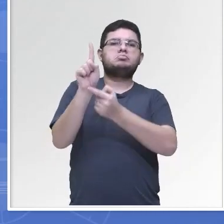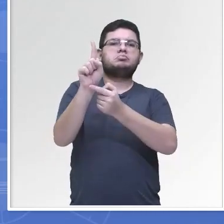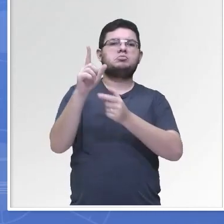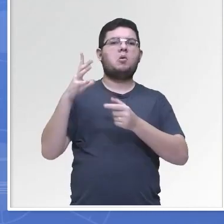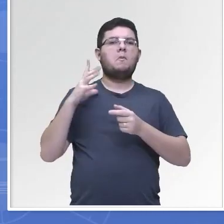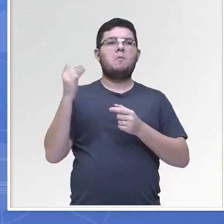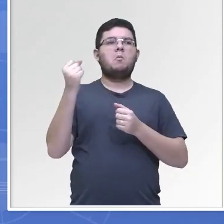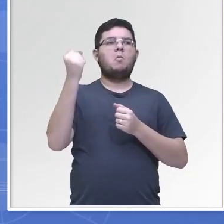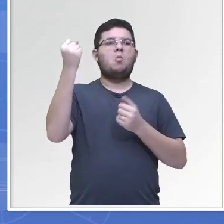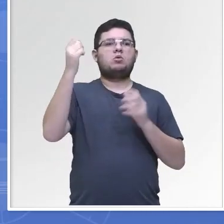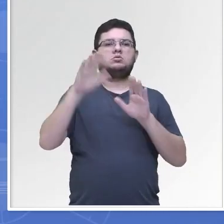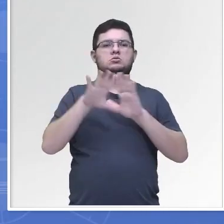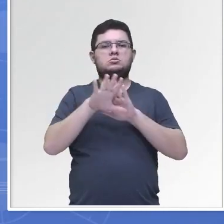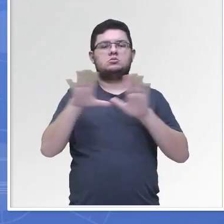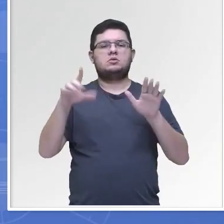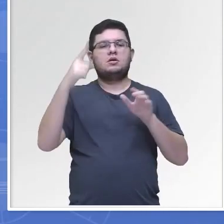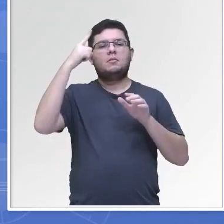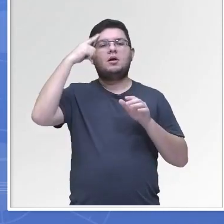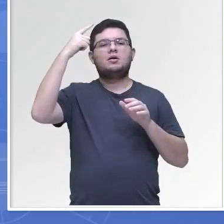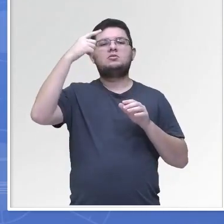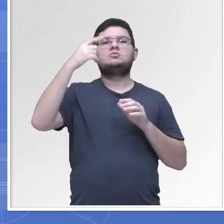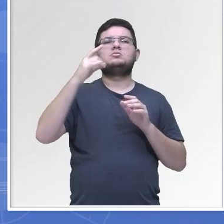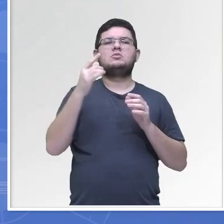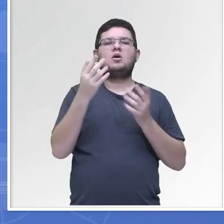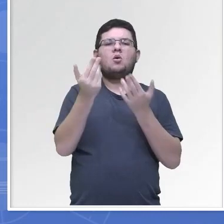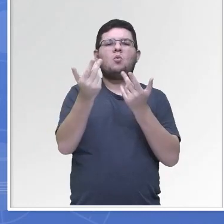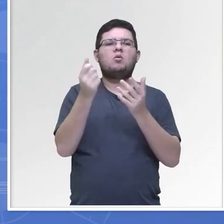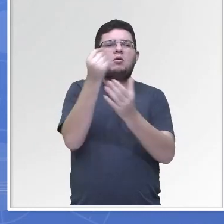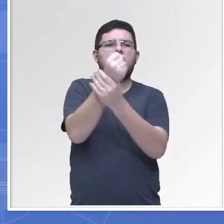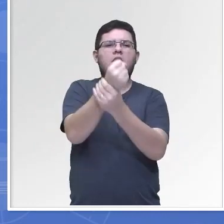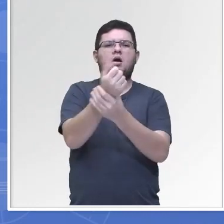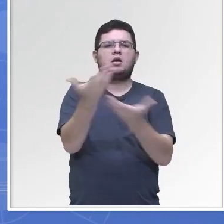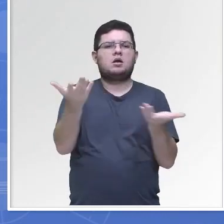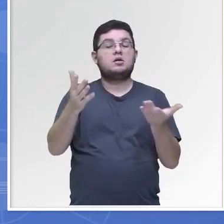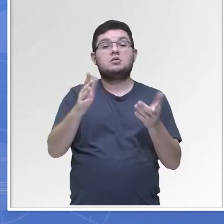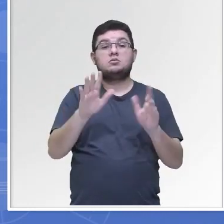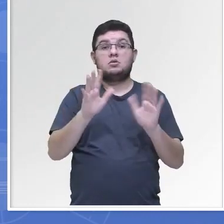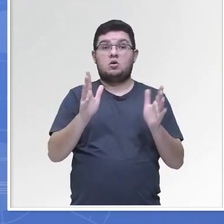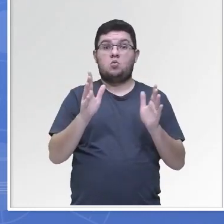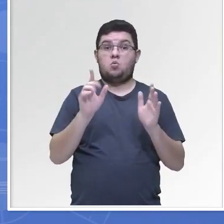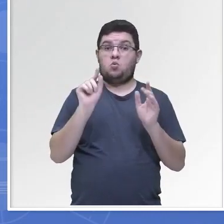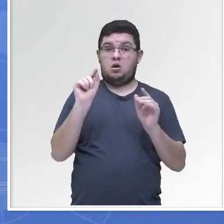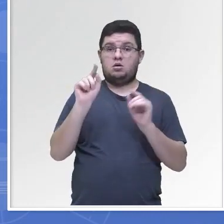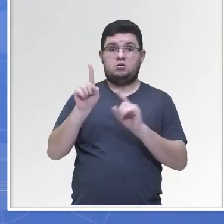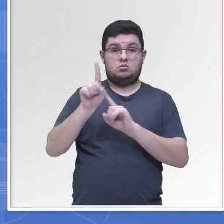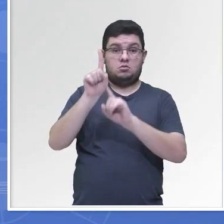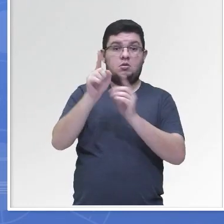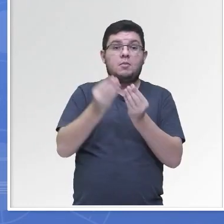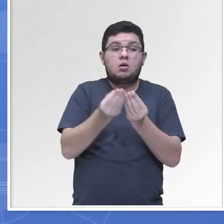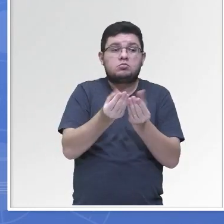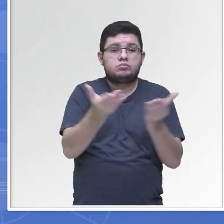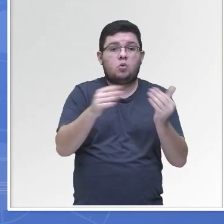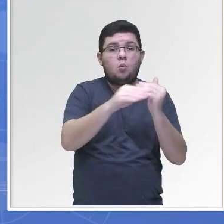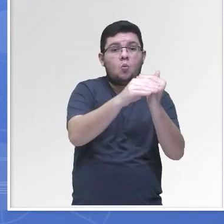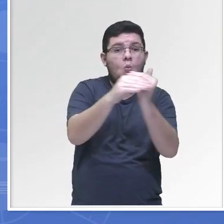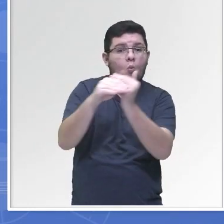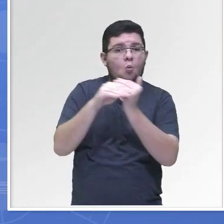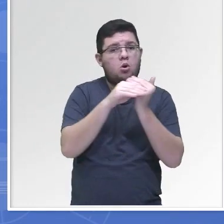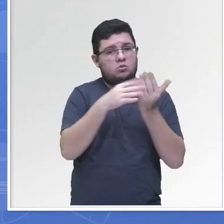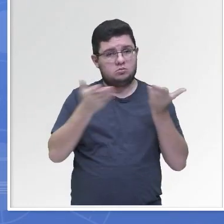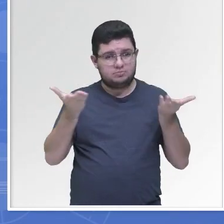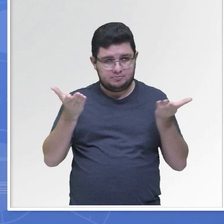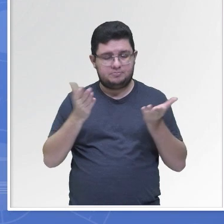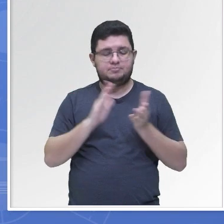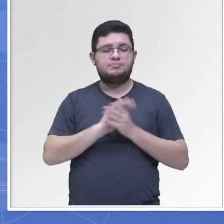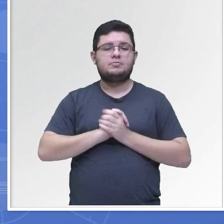ideia da república ela é unitária e ela deve favorecer a todos, e deveria mesmo. Então vamos lá. Então nesse processo, olha aí,